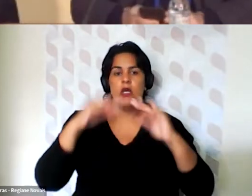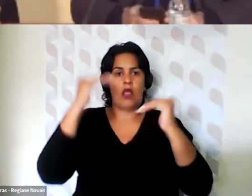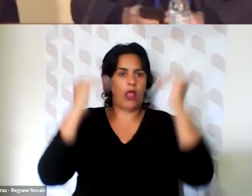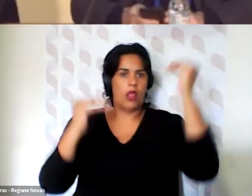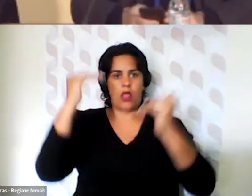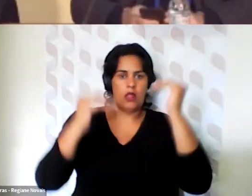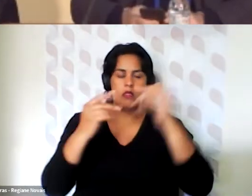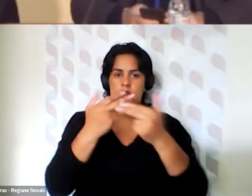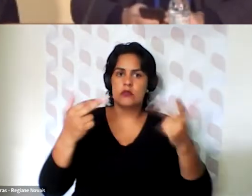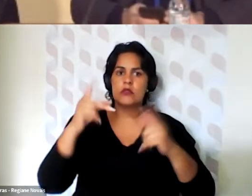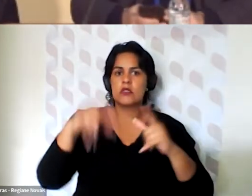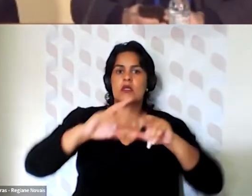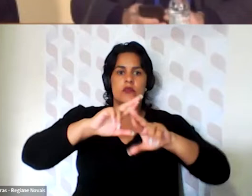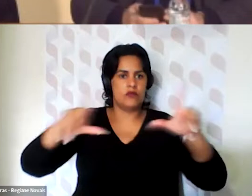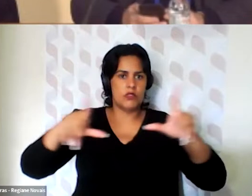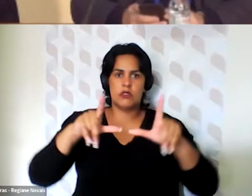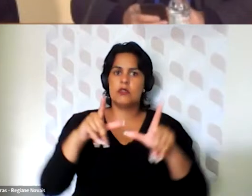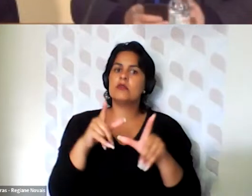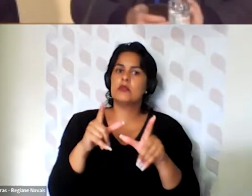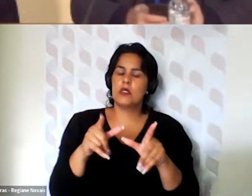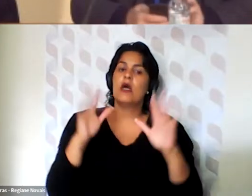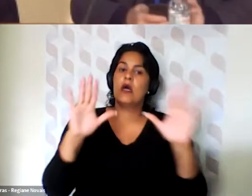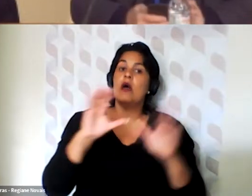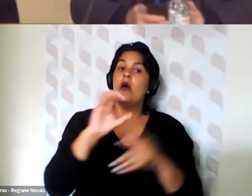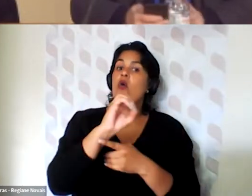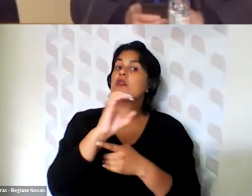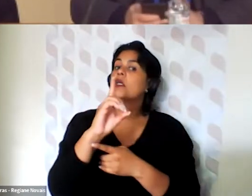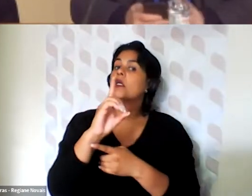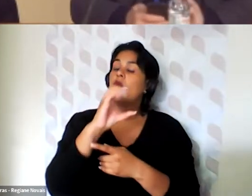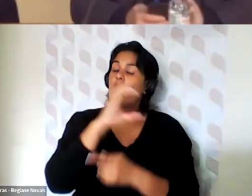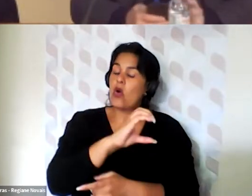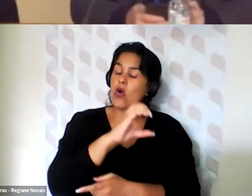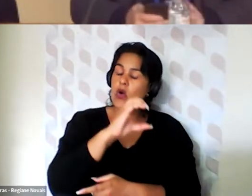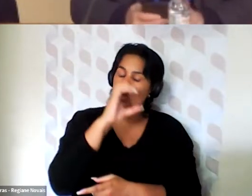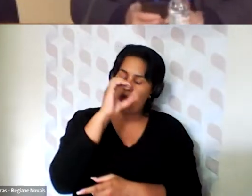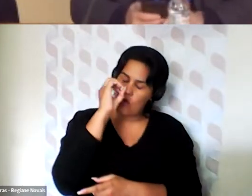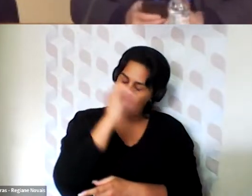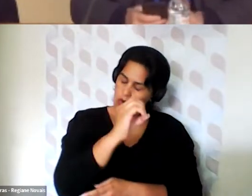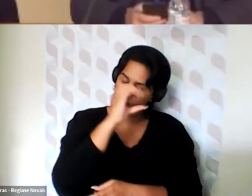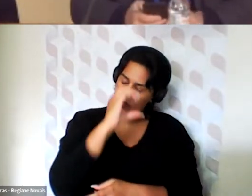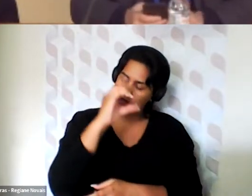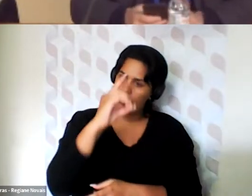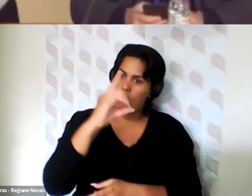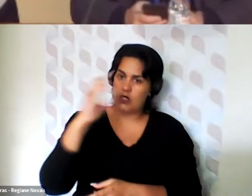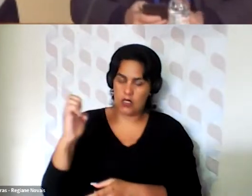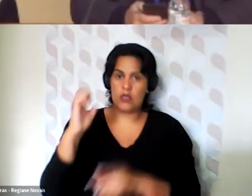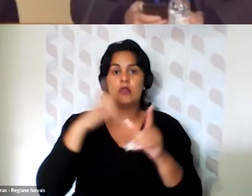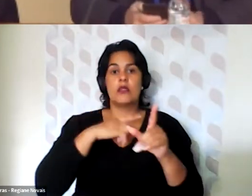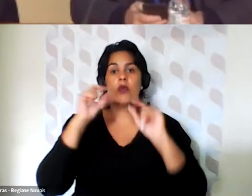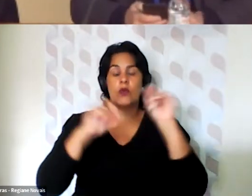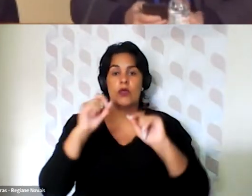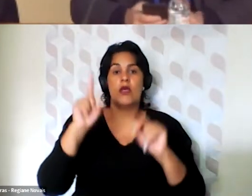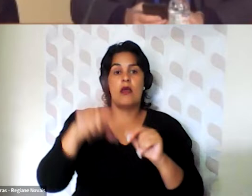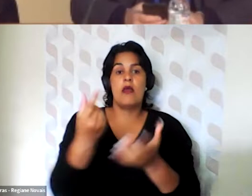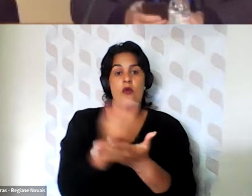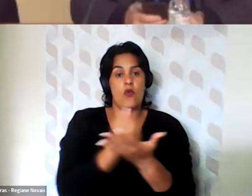Essa discussão não existe na OCDE. Existirá a discussão macroeconômica de, bom, nesse momento, o que é melhor? E o que a gente viu a OCDE